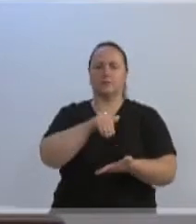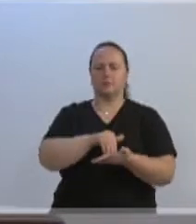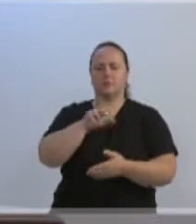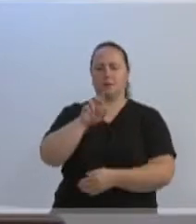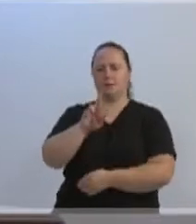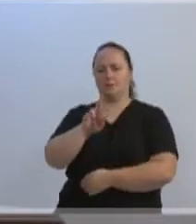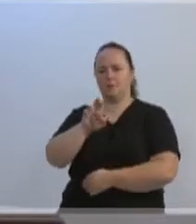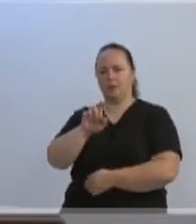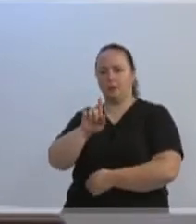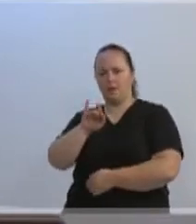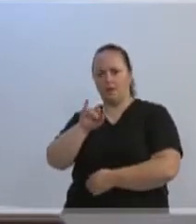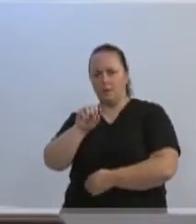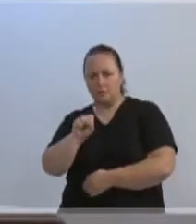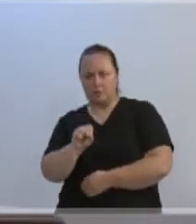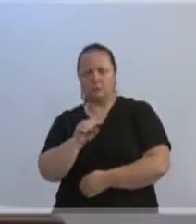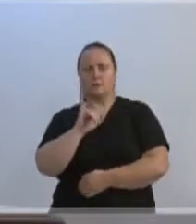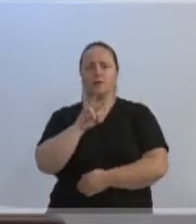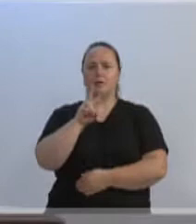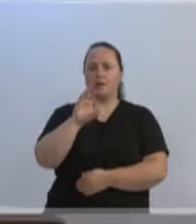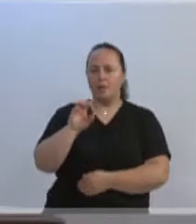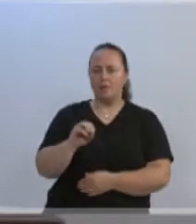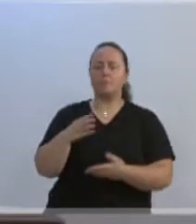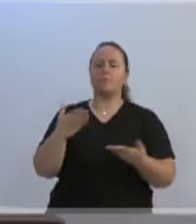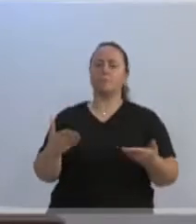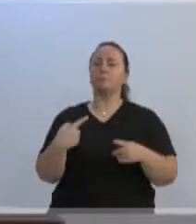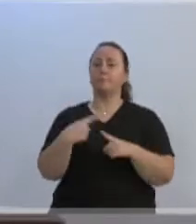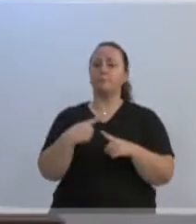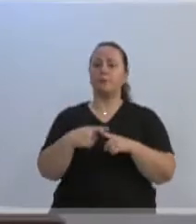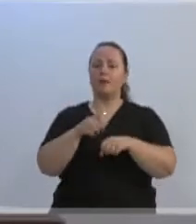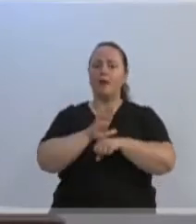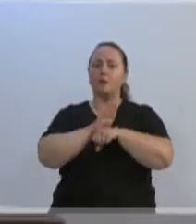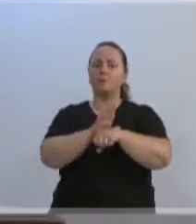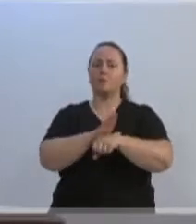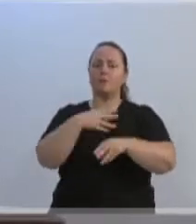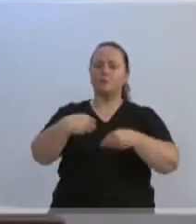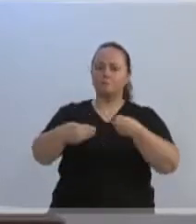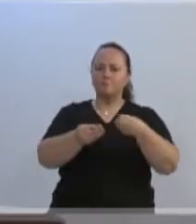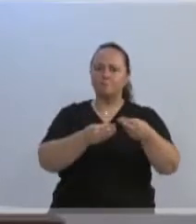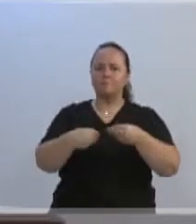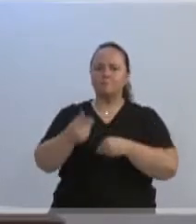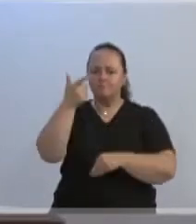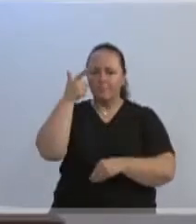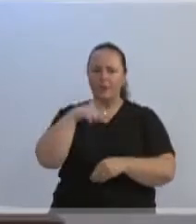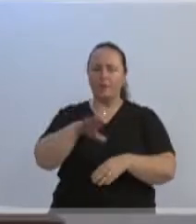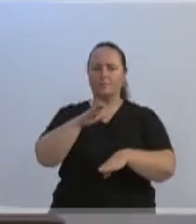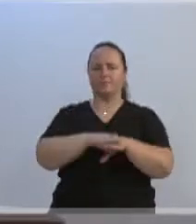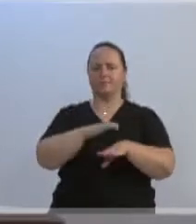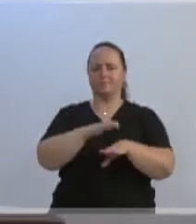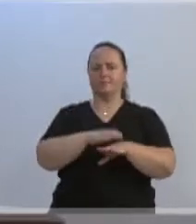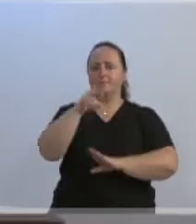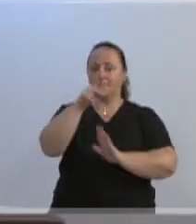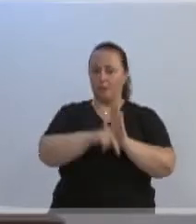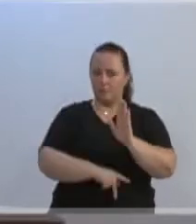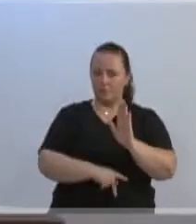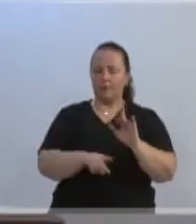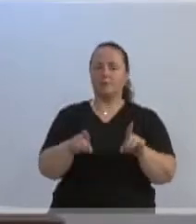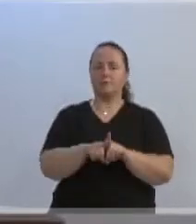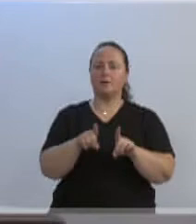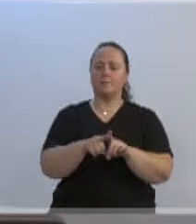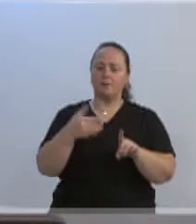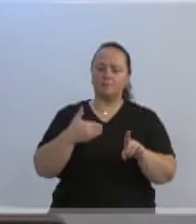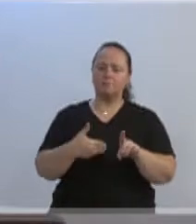secretário eo batman que tem viabilizado é a execução dos projetos e agora